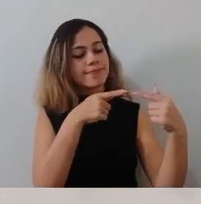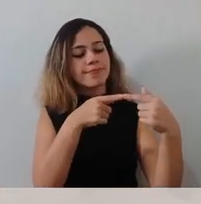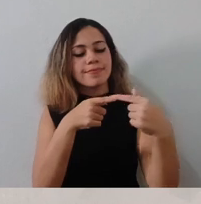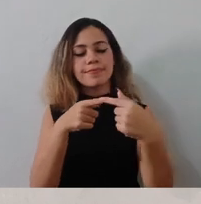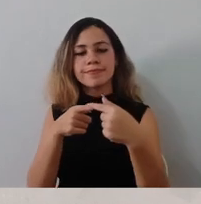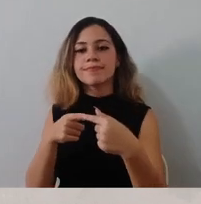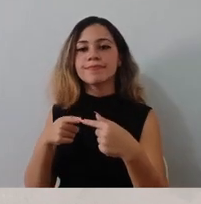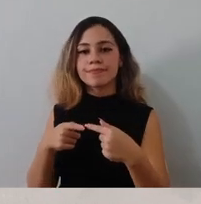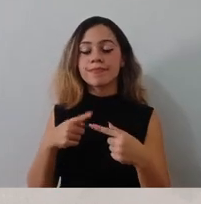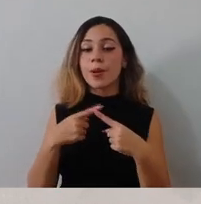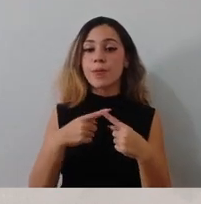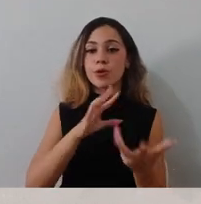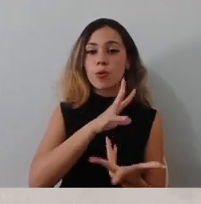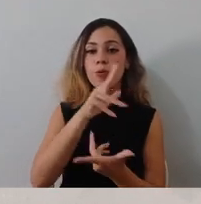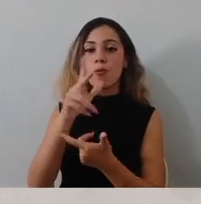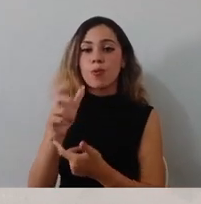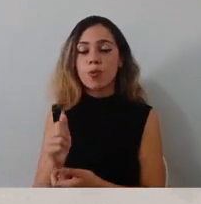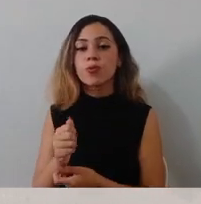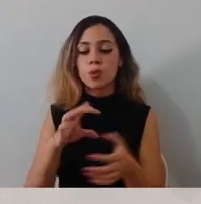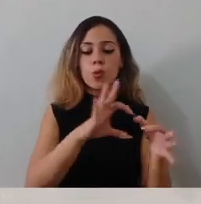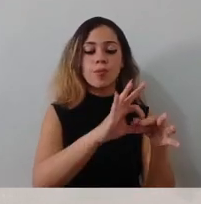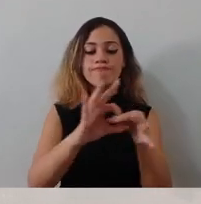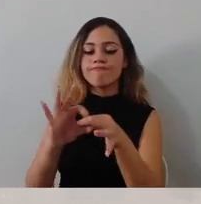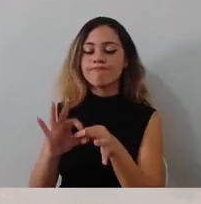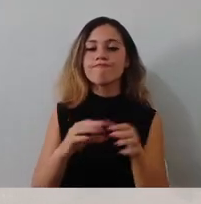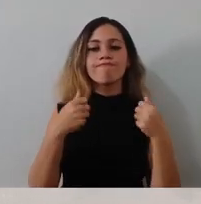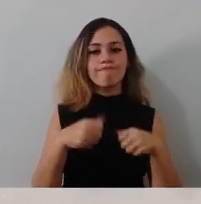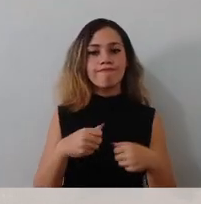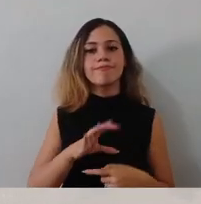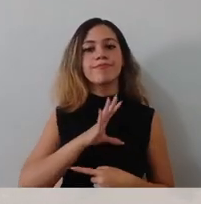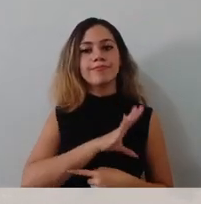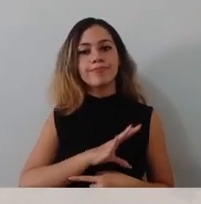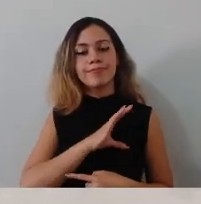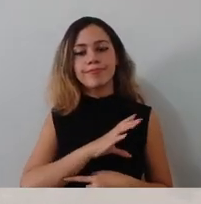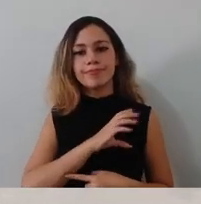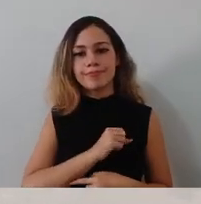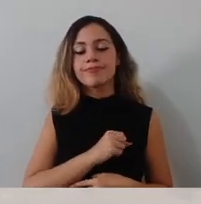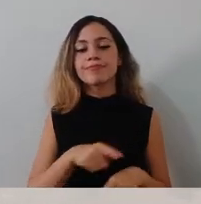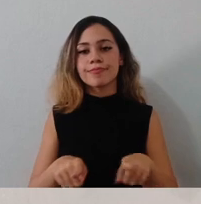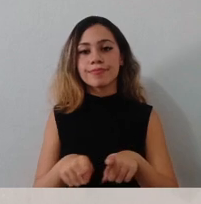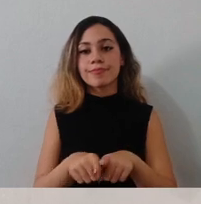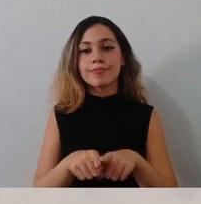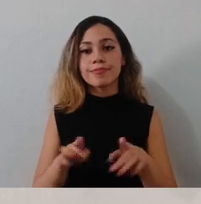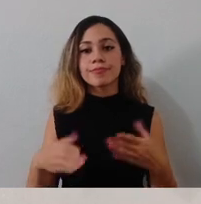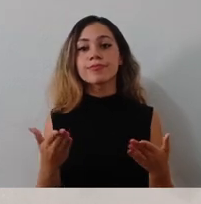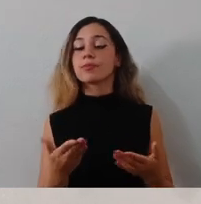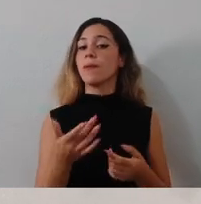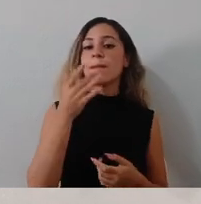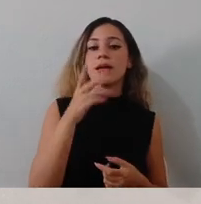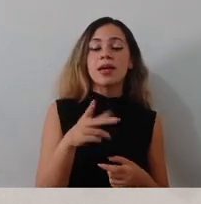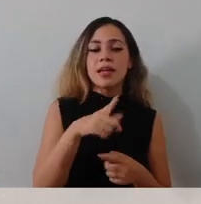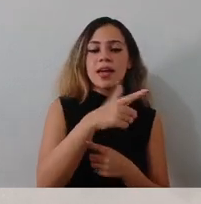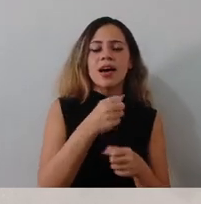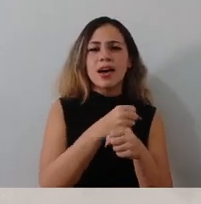E é muito bonito, porque esse mundo vai a cada dia ficar mais próximo da gente, né? Porque isso, a própria ONU fala que daqui a alguns anos, eu